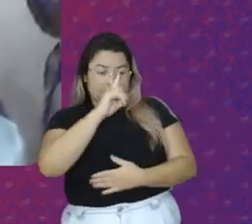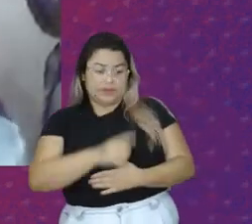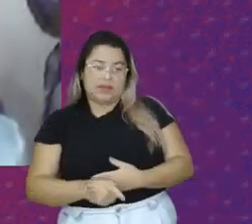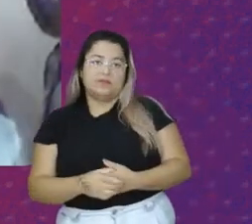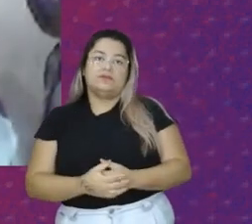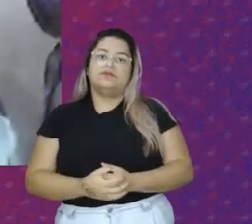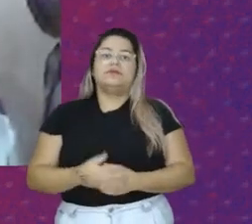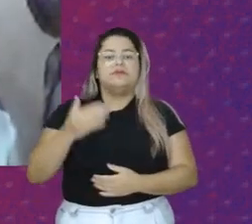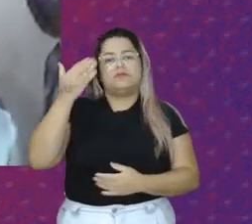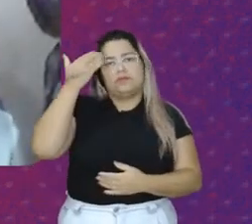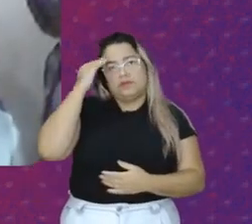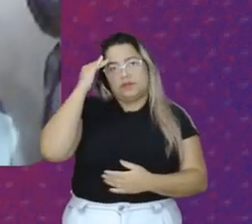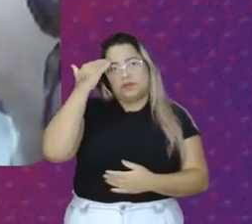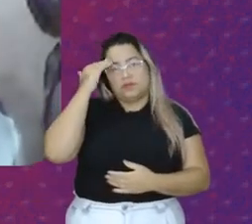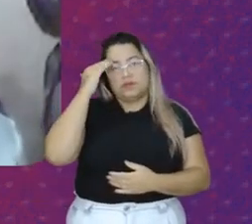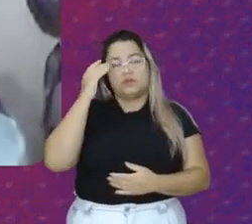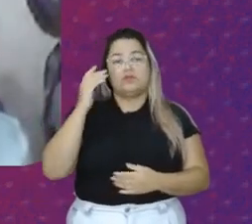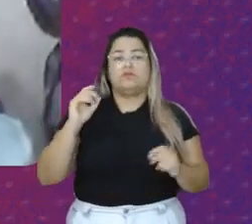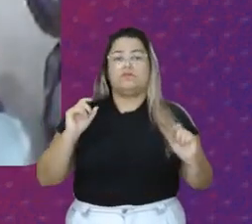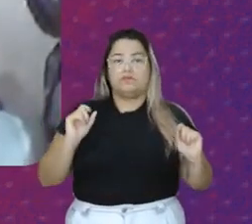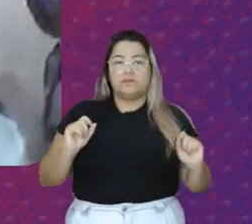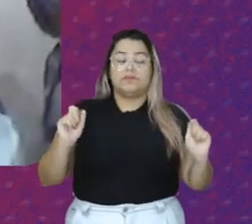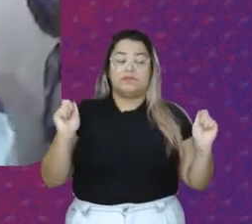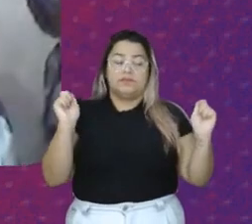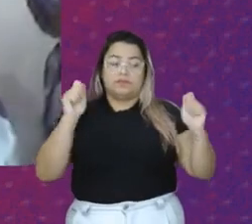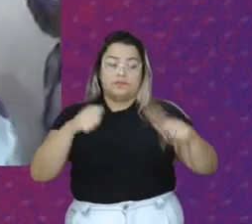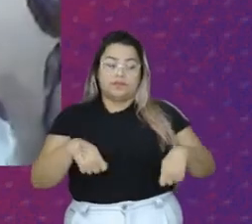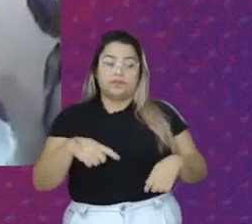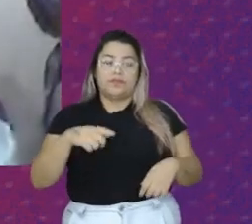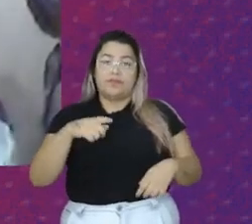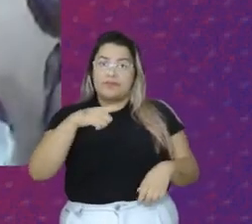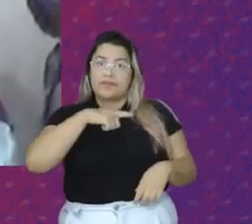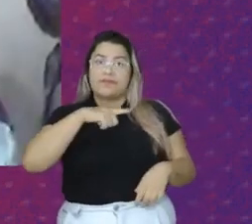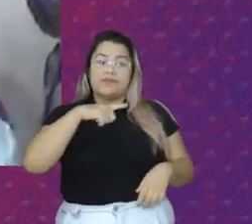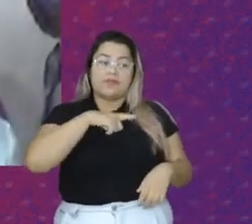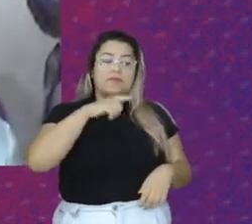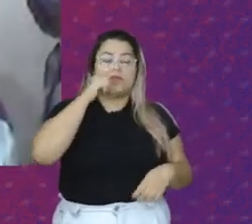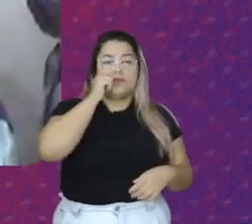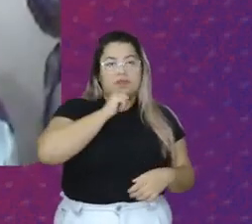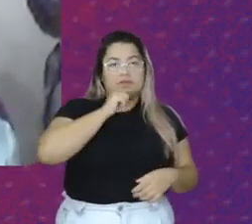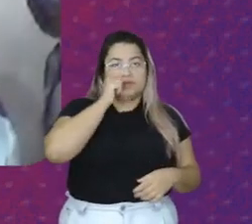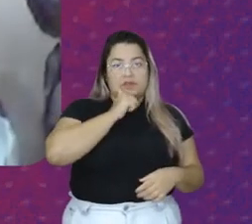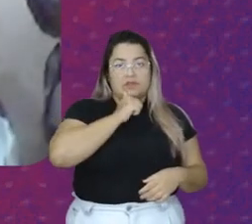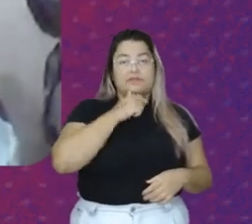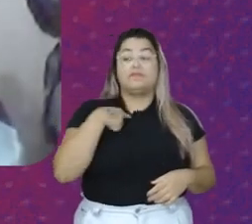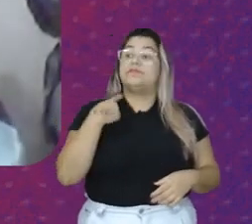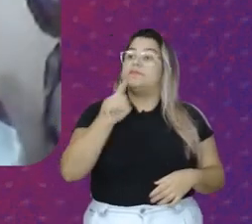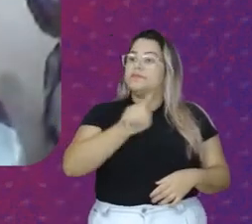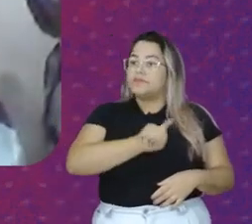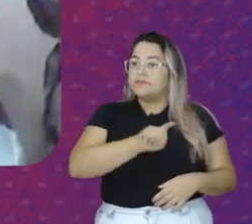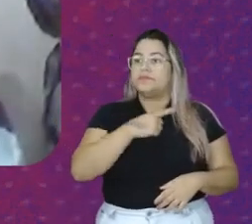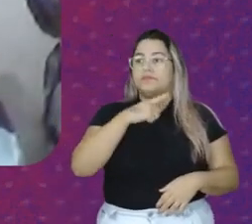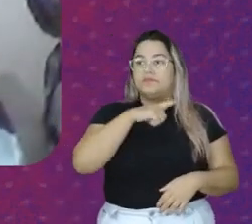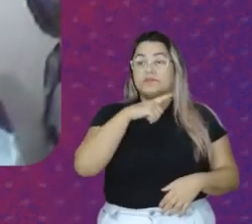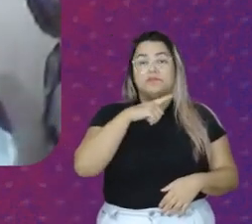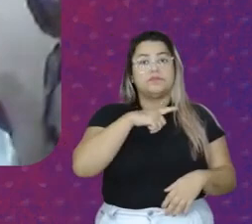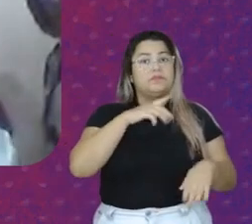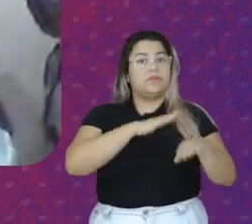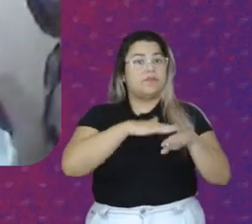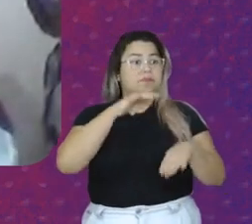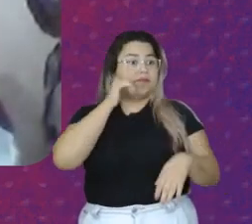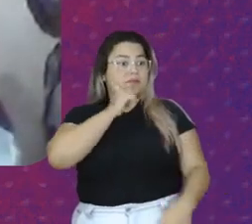você entende que é preciso que tenhamos mais mulheres. E nós tivemos mais mulheres